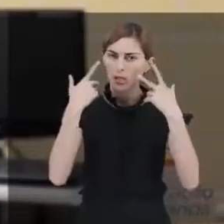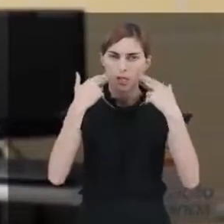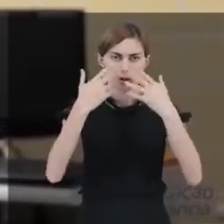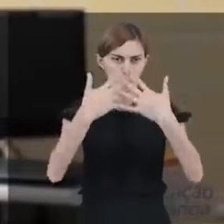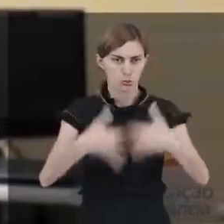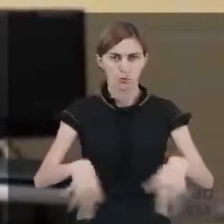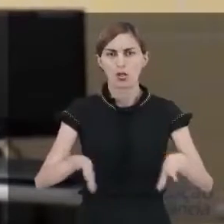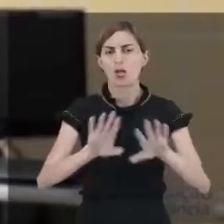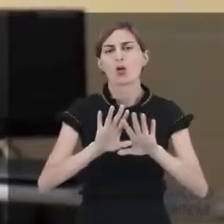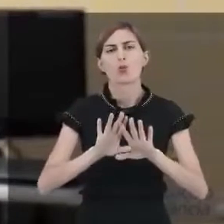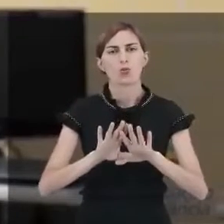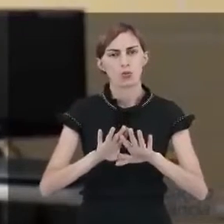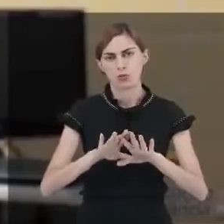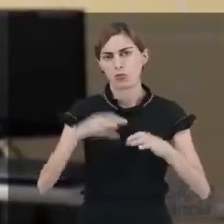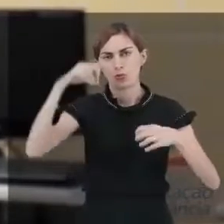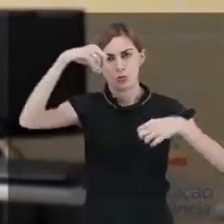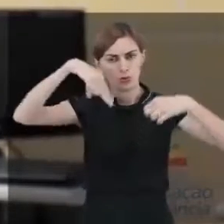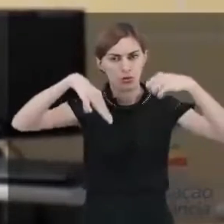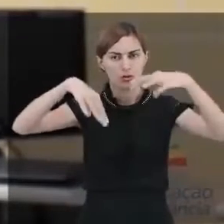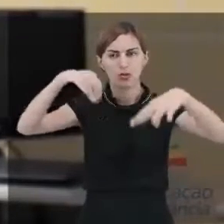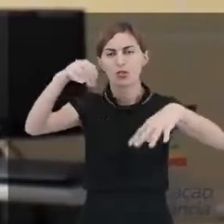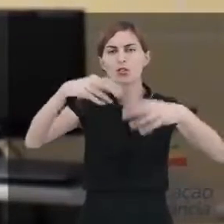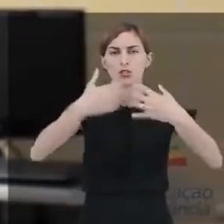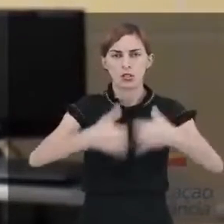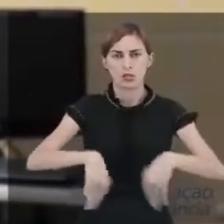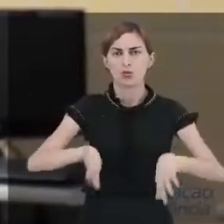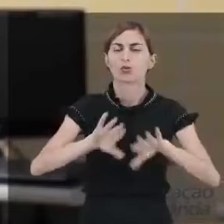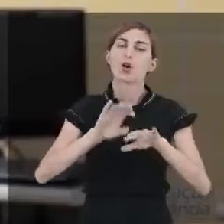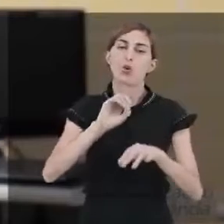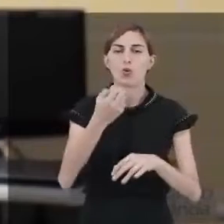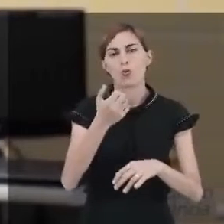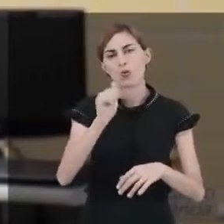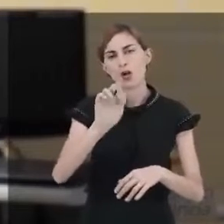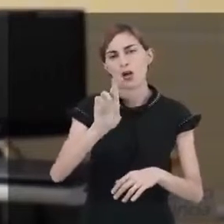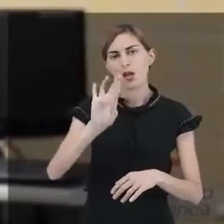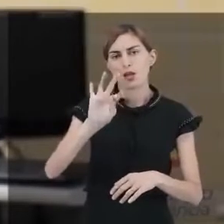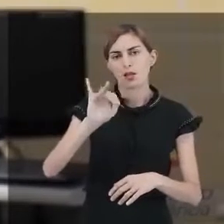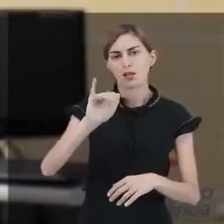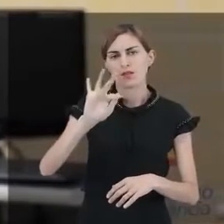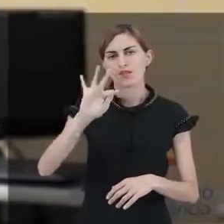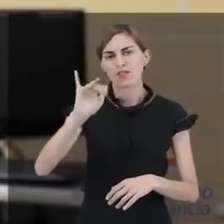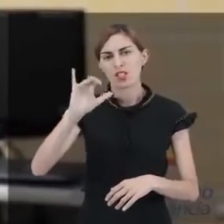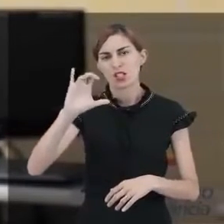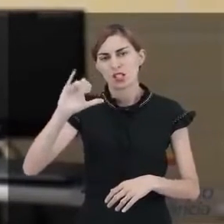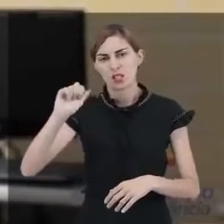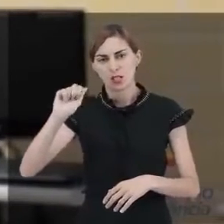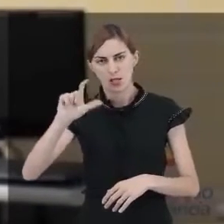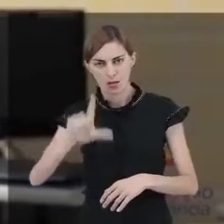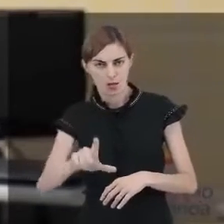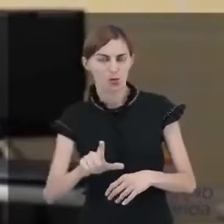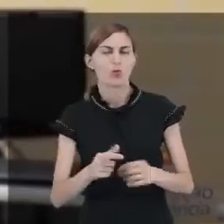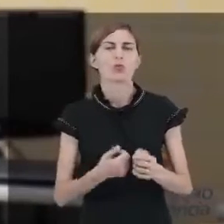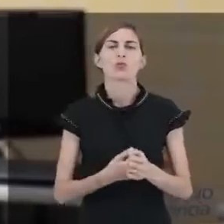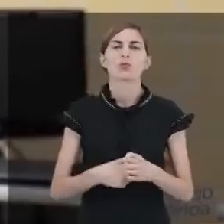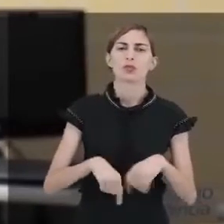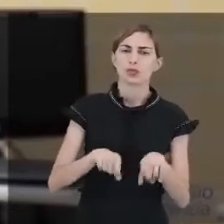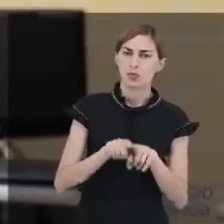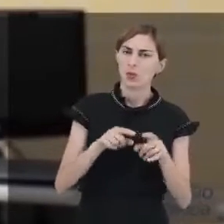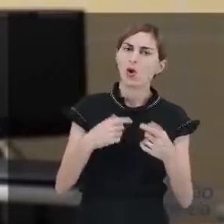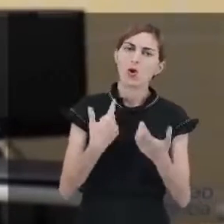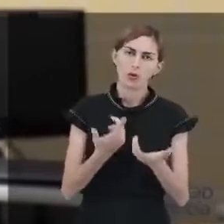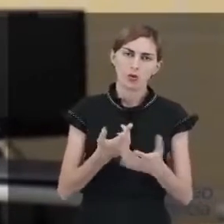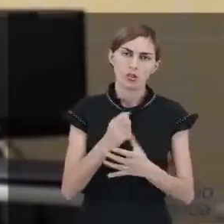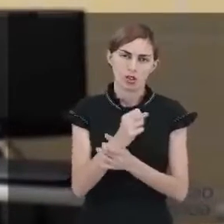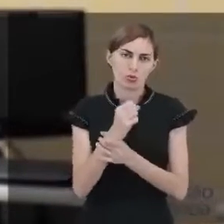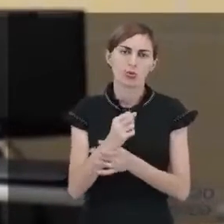não havendo a possibilidade, a iluminação artificial será a regra para que seja dado um